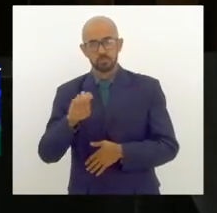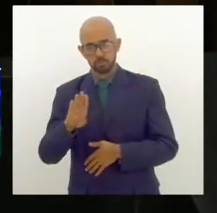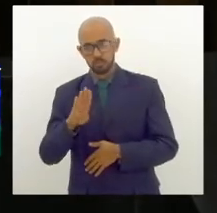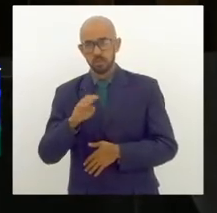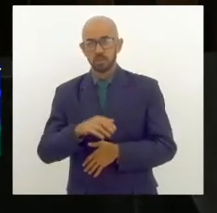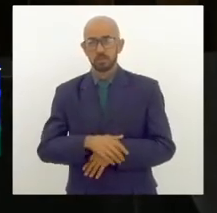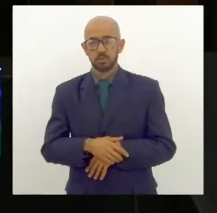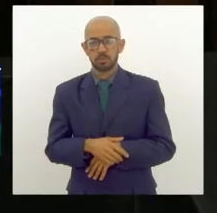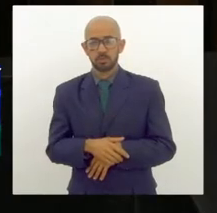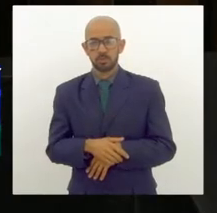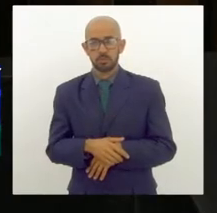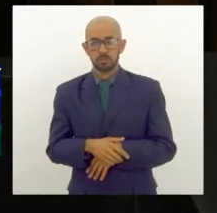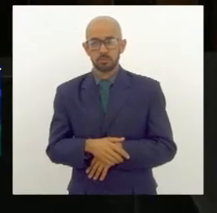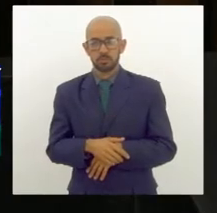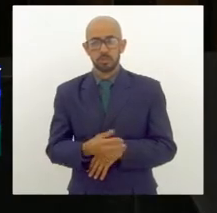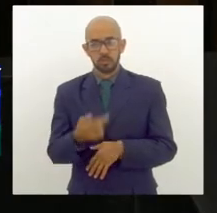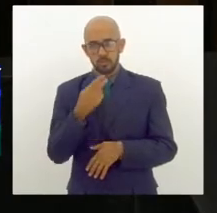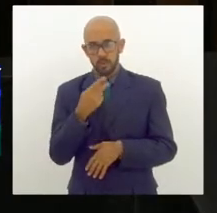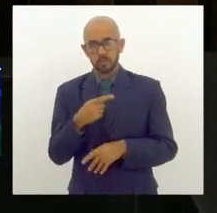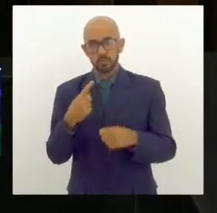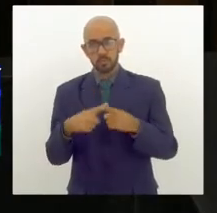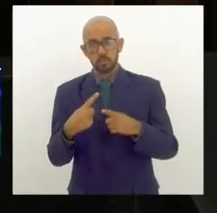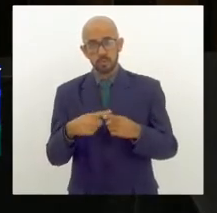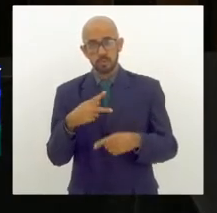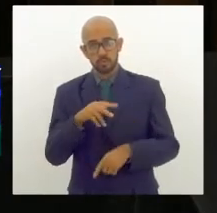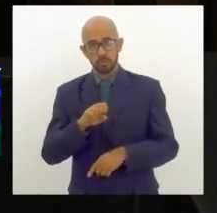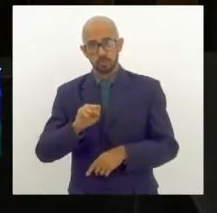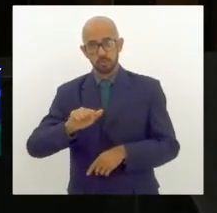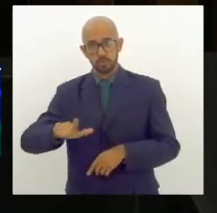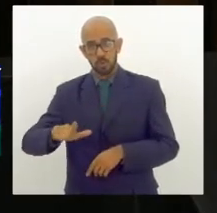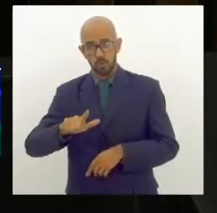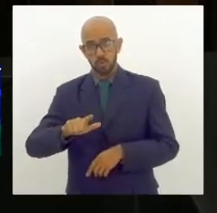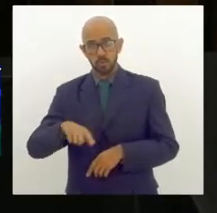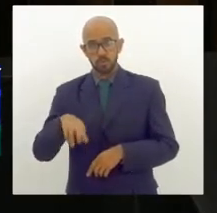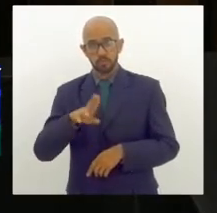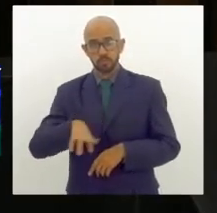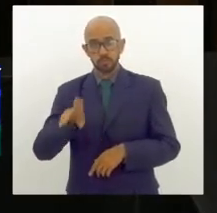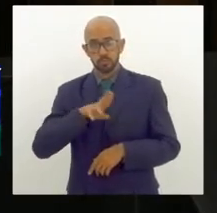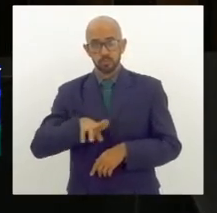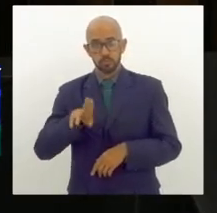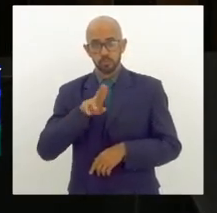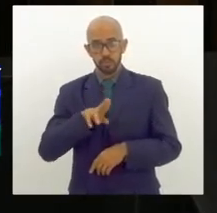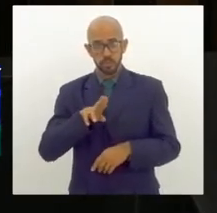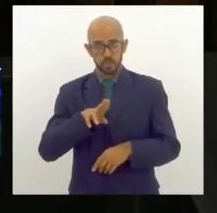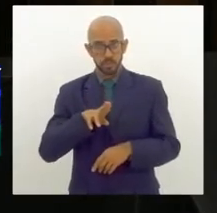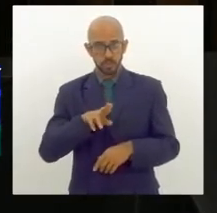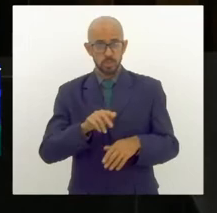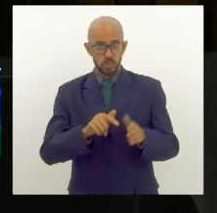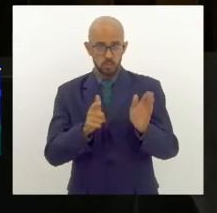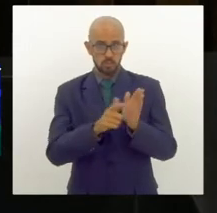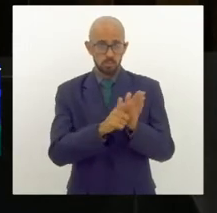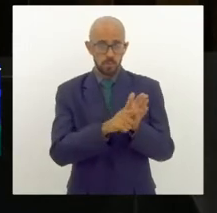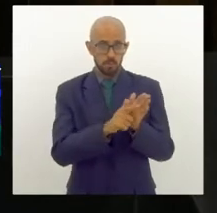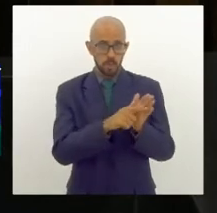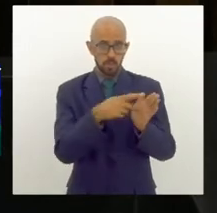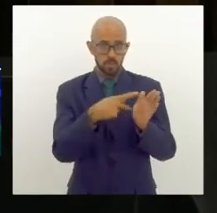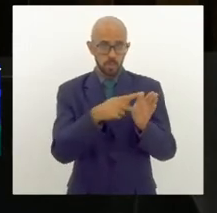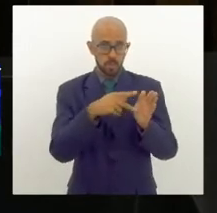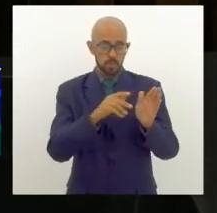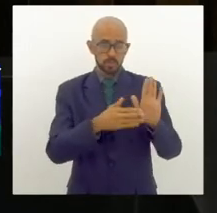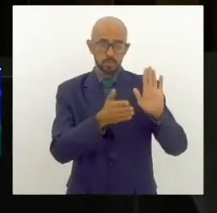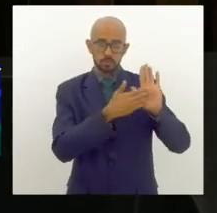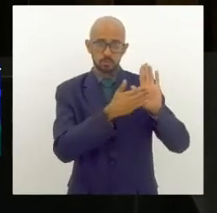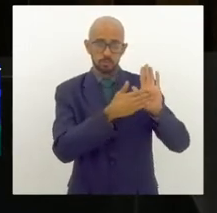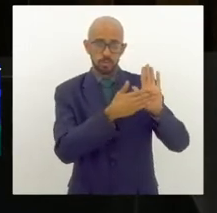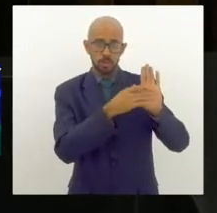digo isso porque os deputados do PSOL utilizam, inclusive, em seus santinhos de campanha, a folha da maconha. Os deputados do